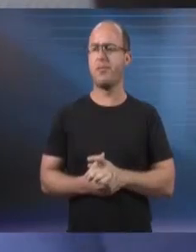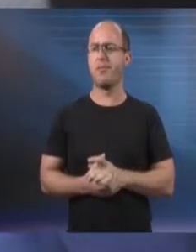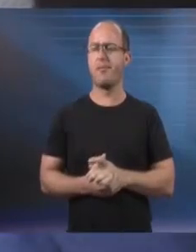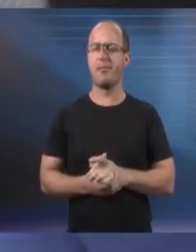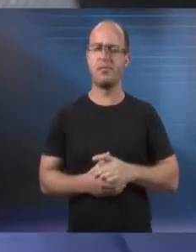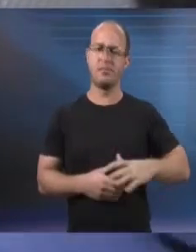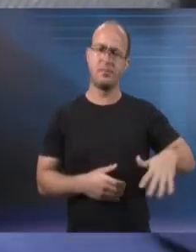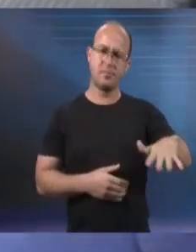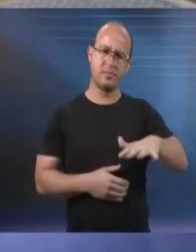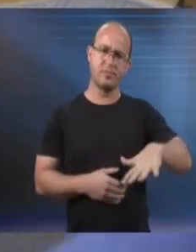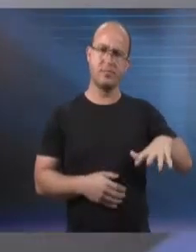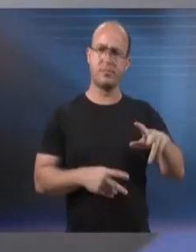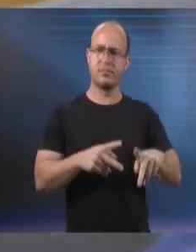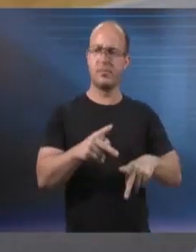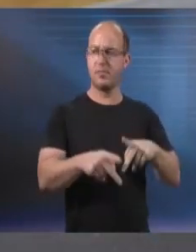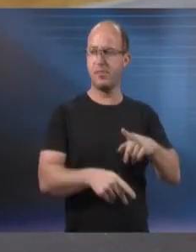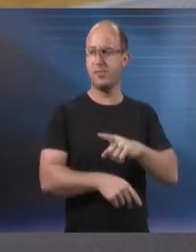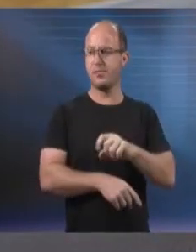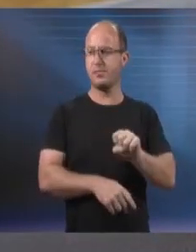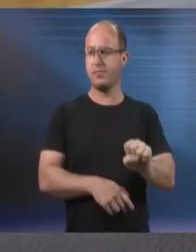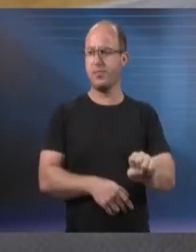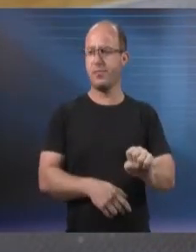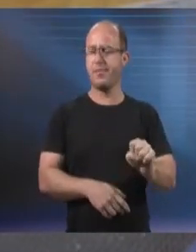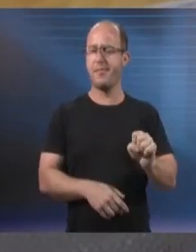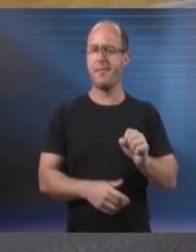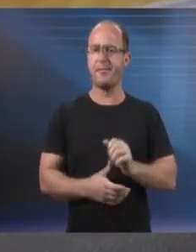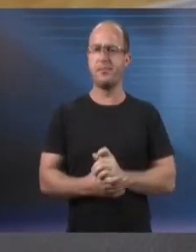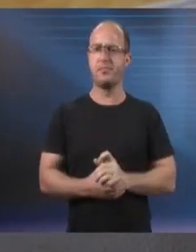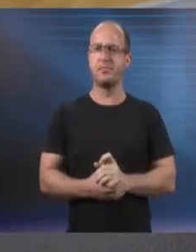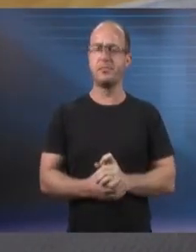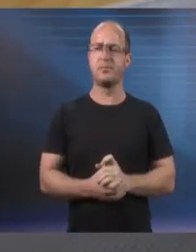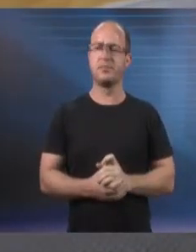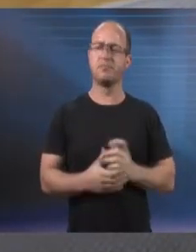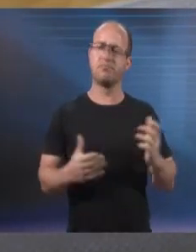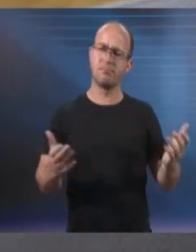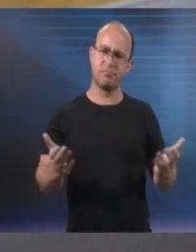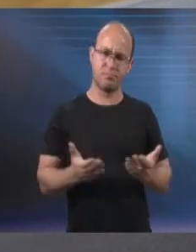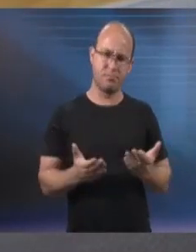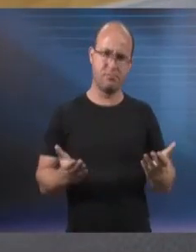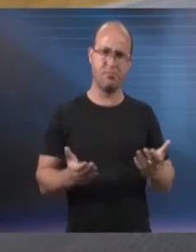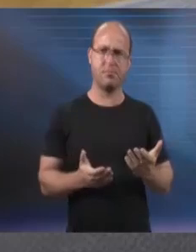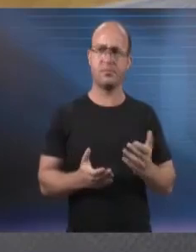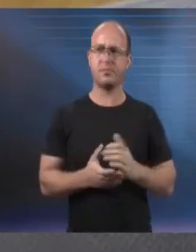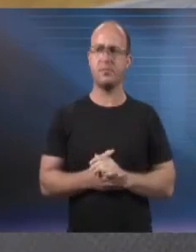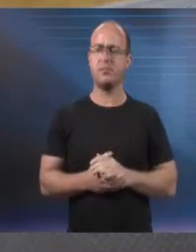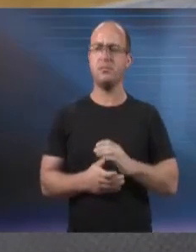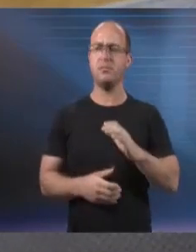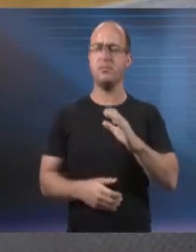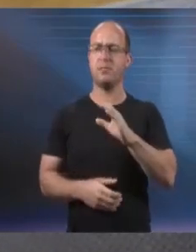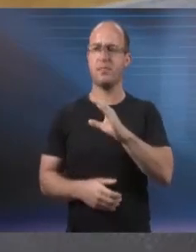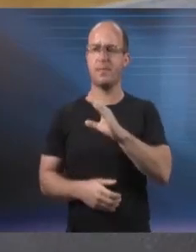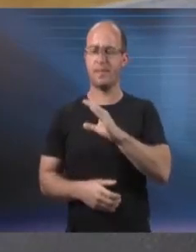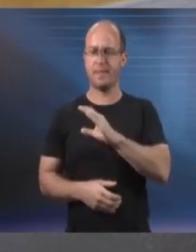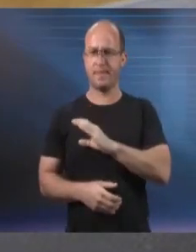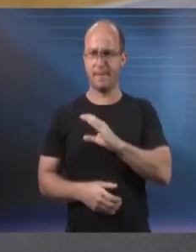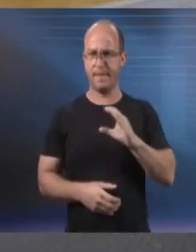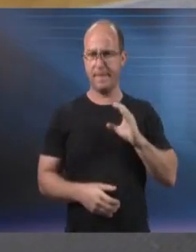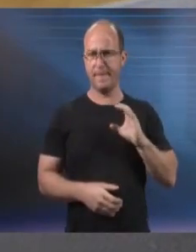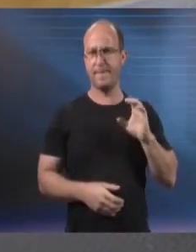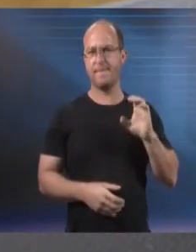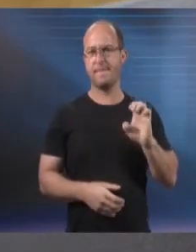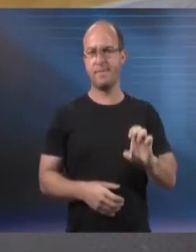povo seridoense, que nos escuta nesse momento. Agora há pouco, na Comissão de